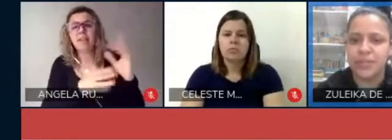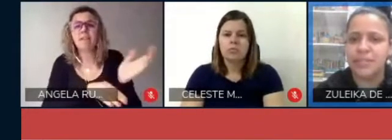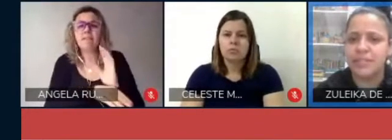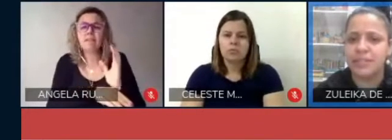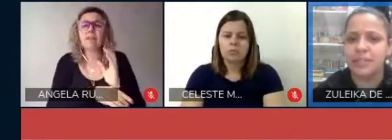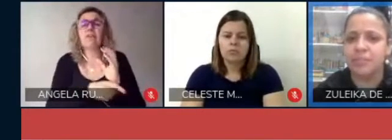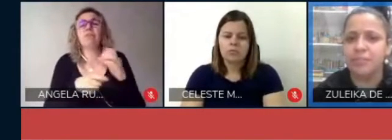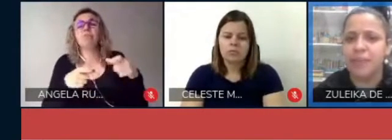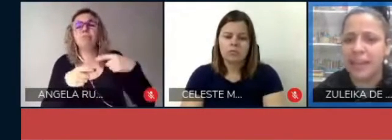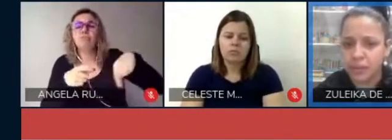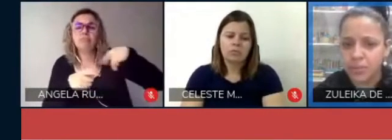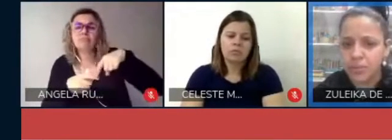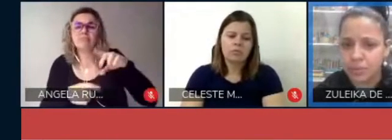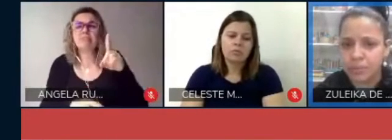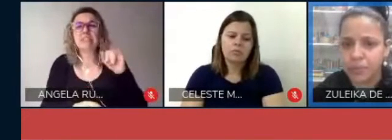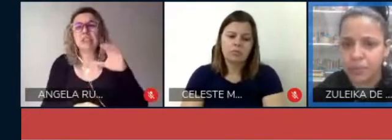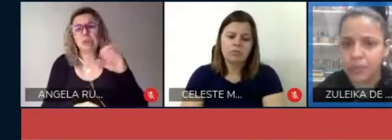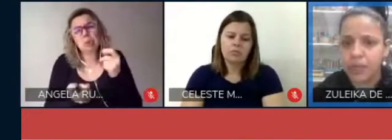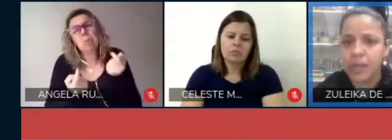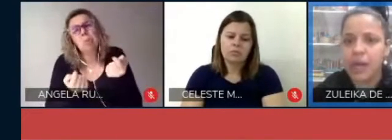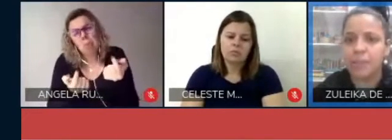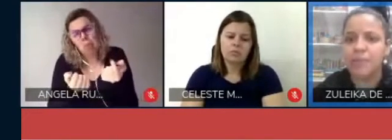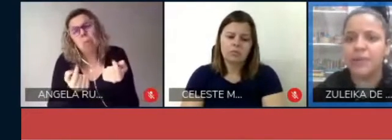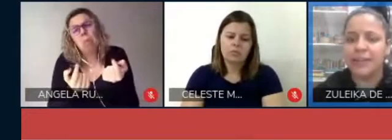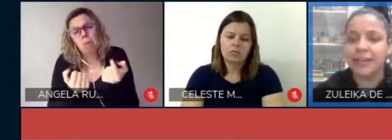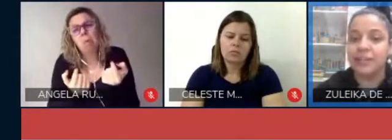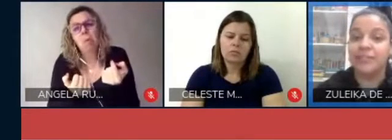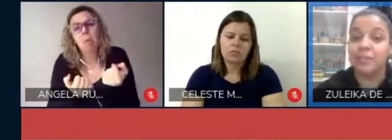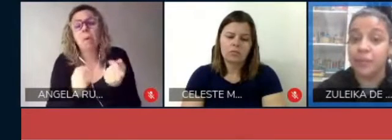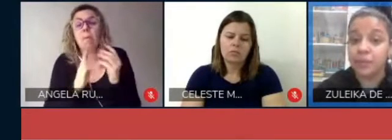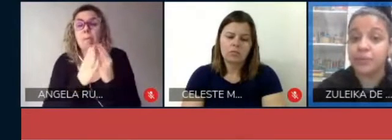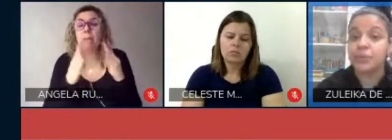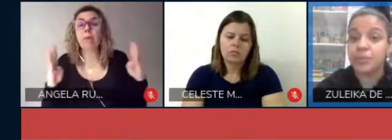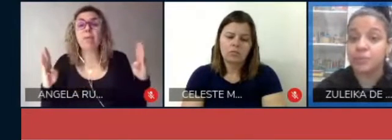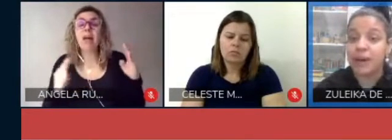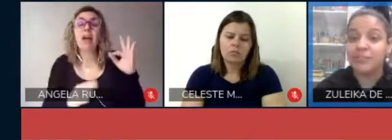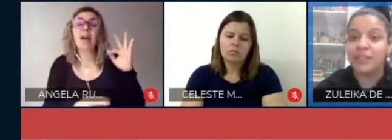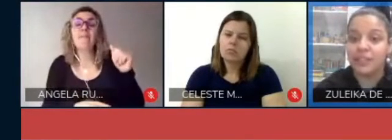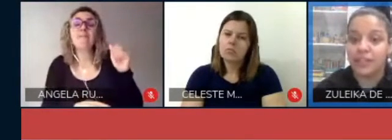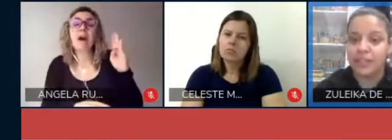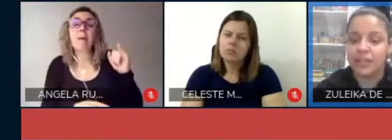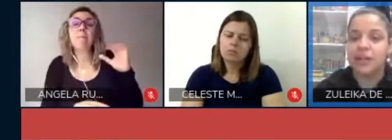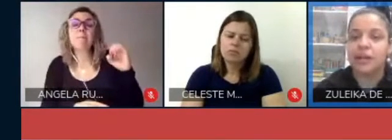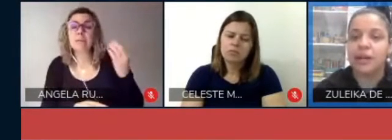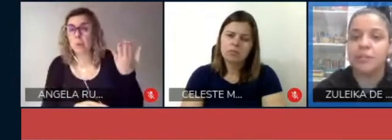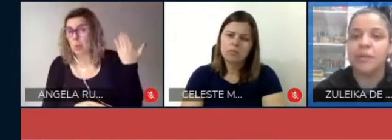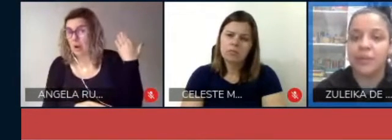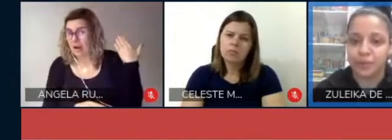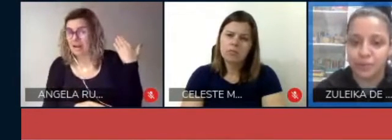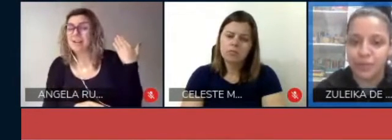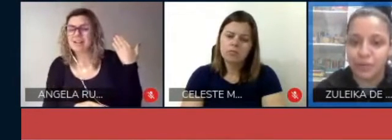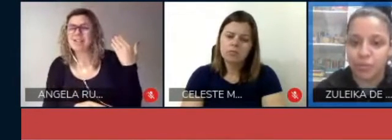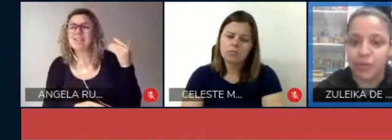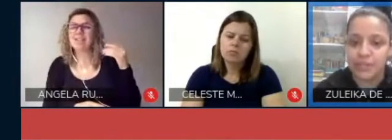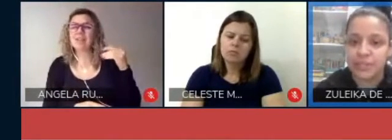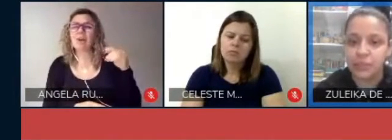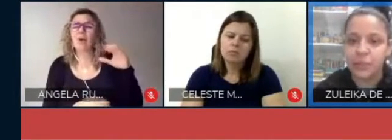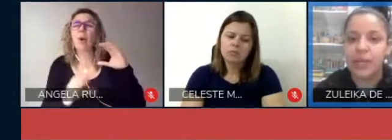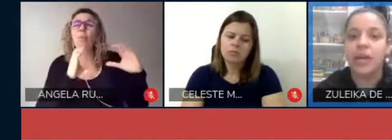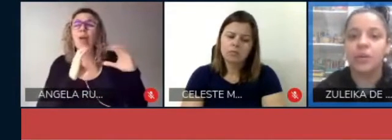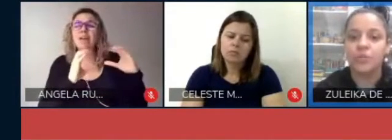filmes e discos, esse menos um pouco. A biblioteca da Fabi costumava ter, da